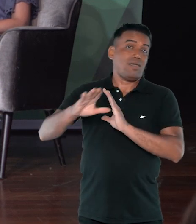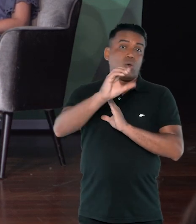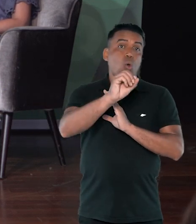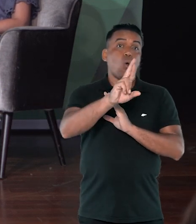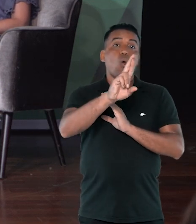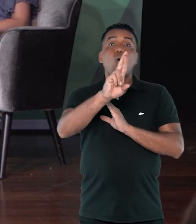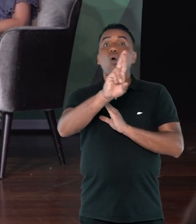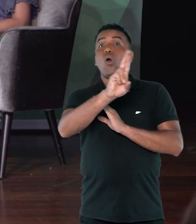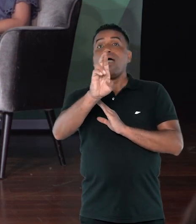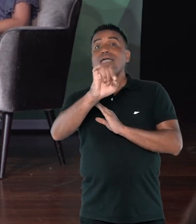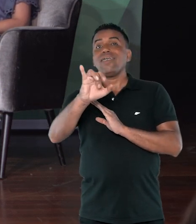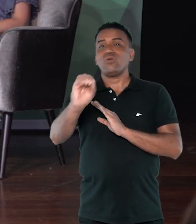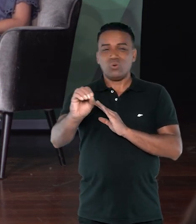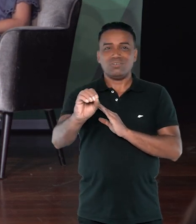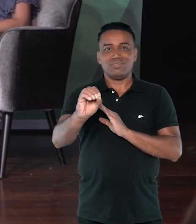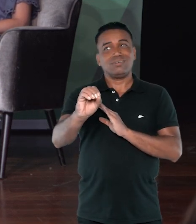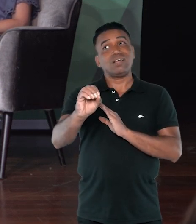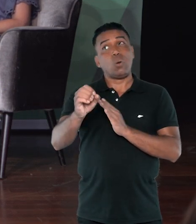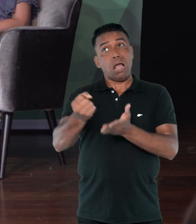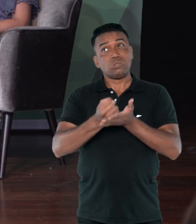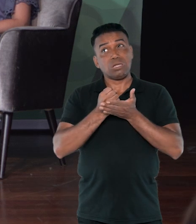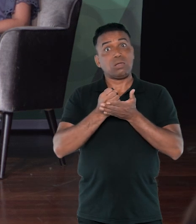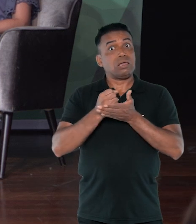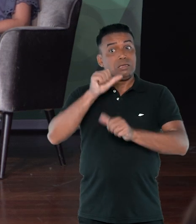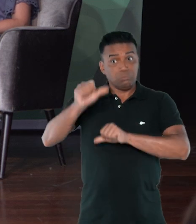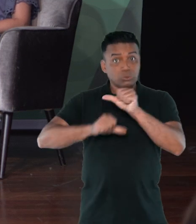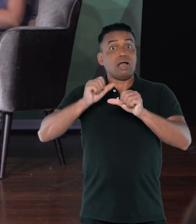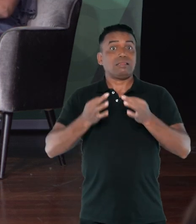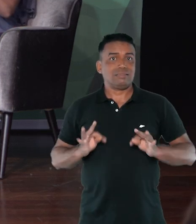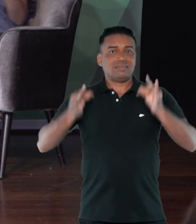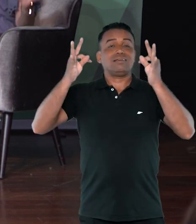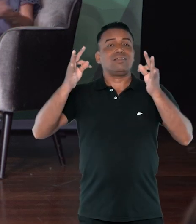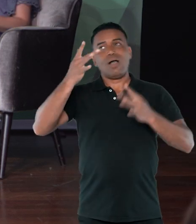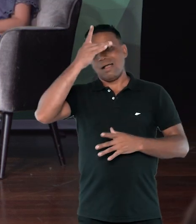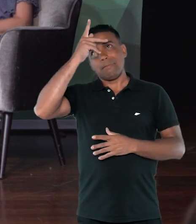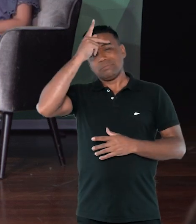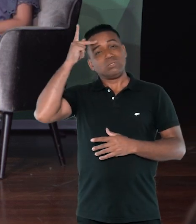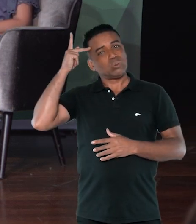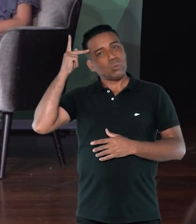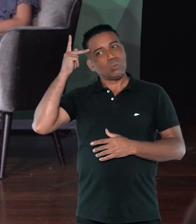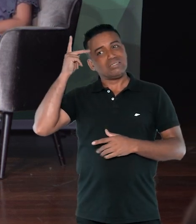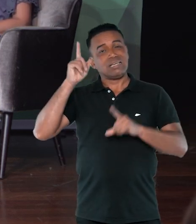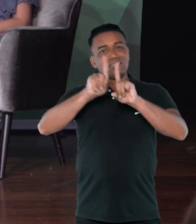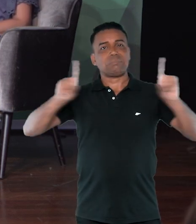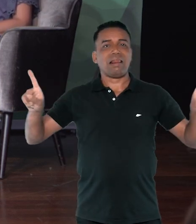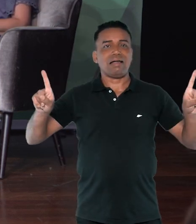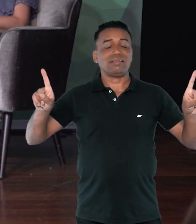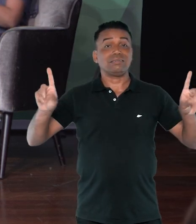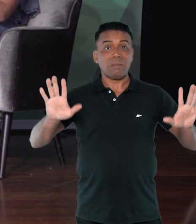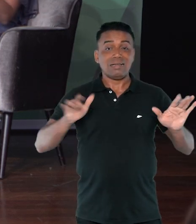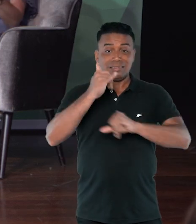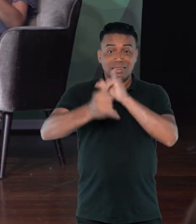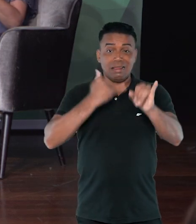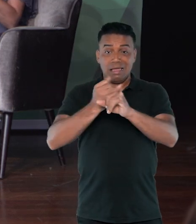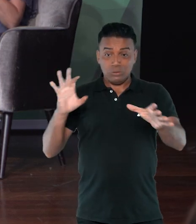Tudo veio ajudar muito, mas eu acho que as pessoas andam muito desconectadas, né? Conectadas demais e também desconectadas,